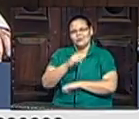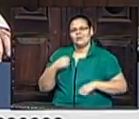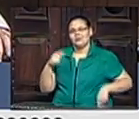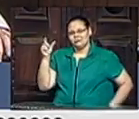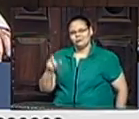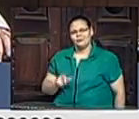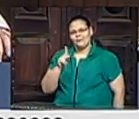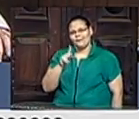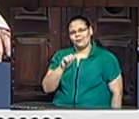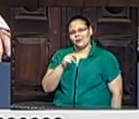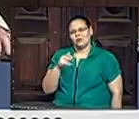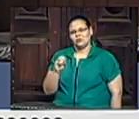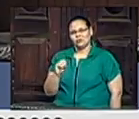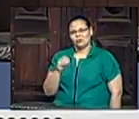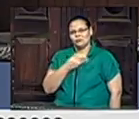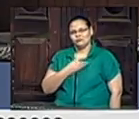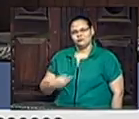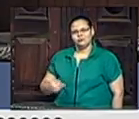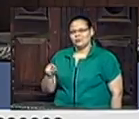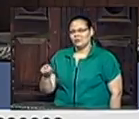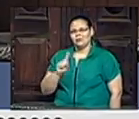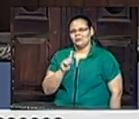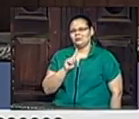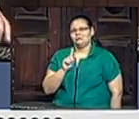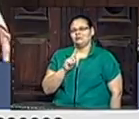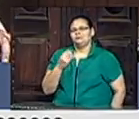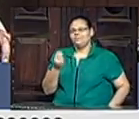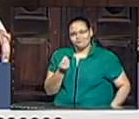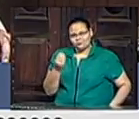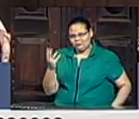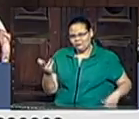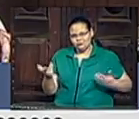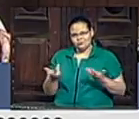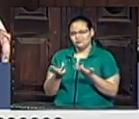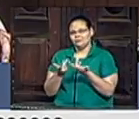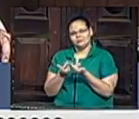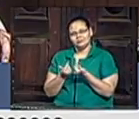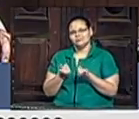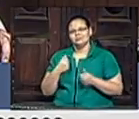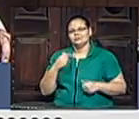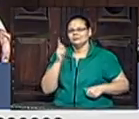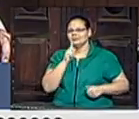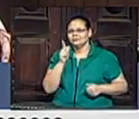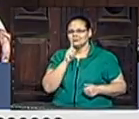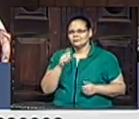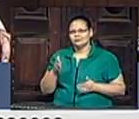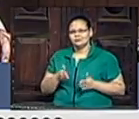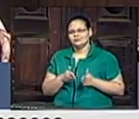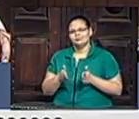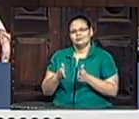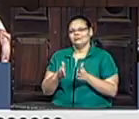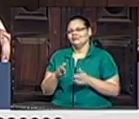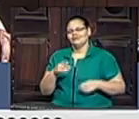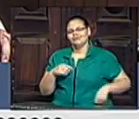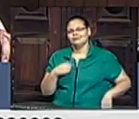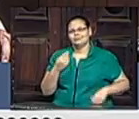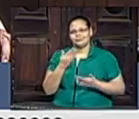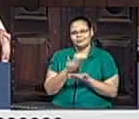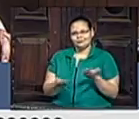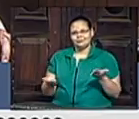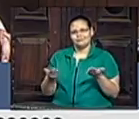Pezão, não tem credibilidade para conduzir essa travessia. Ele perdeu